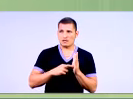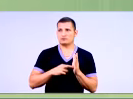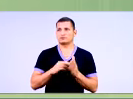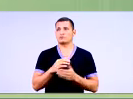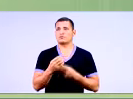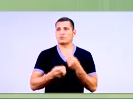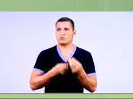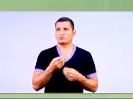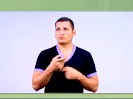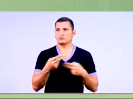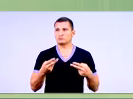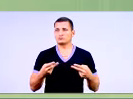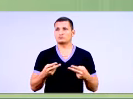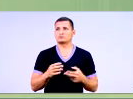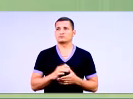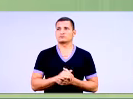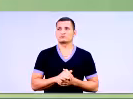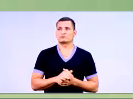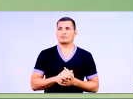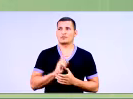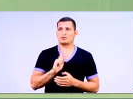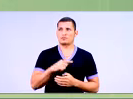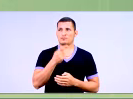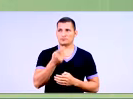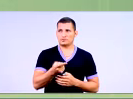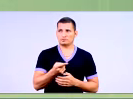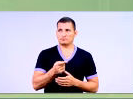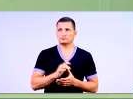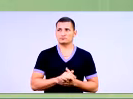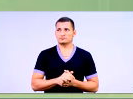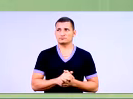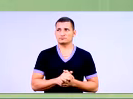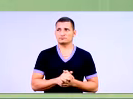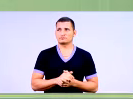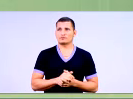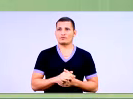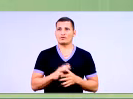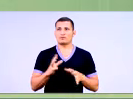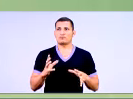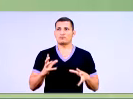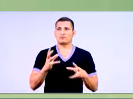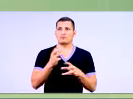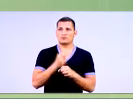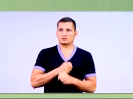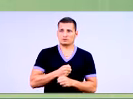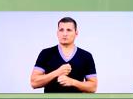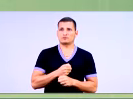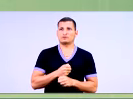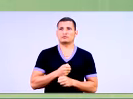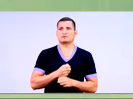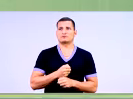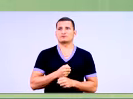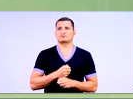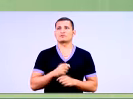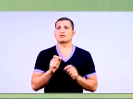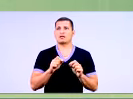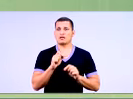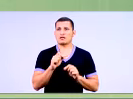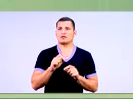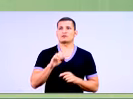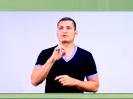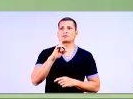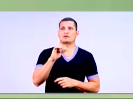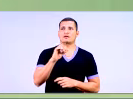como um estímulo. E depois o que ele faz, né? De processar quem? Eles quem? Os